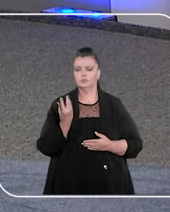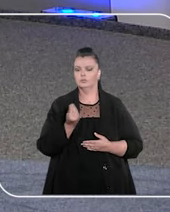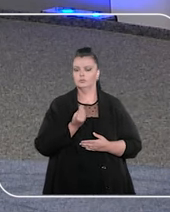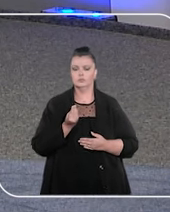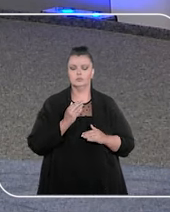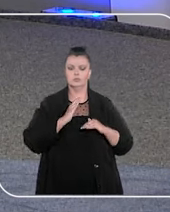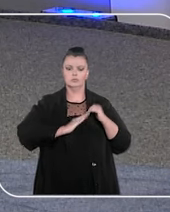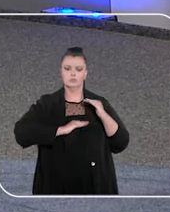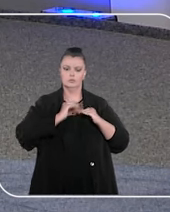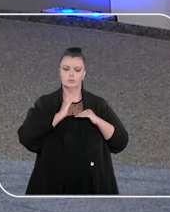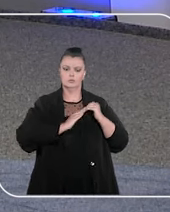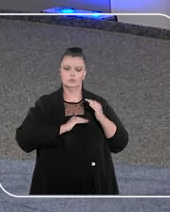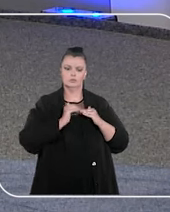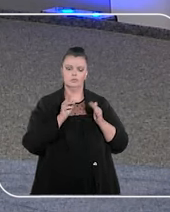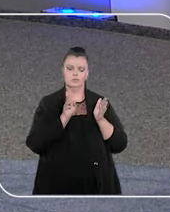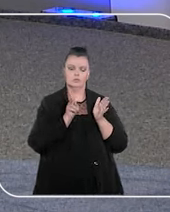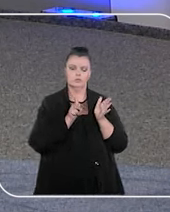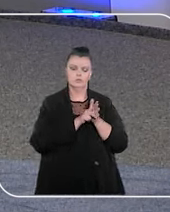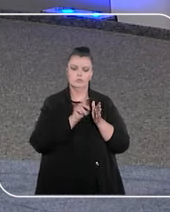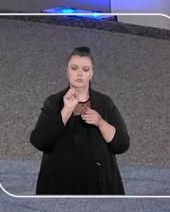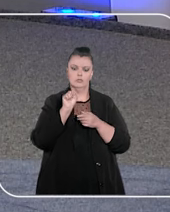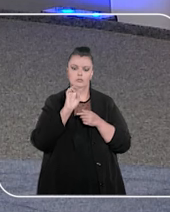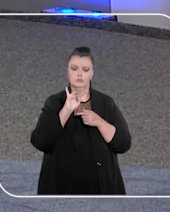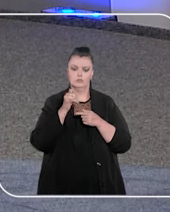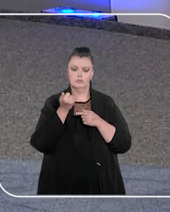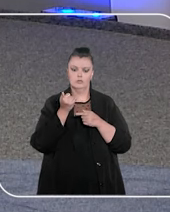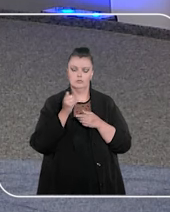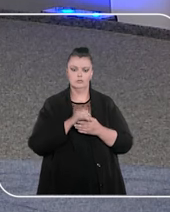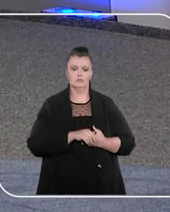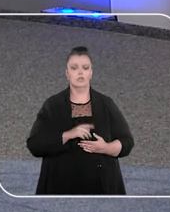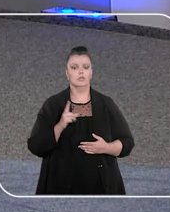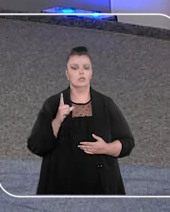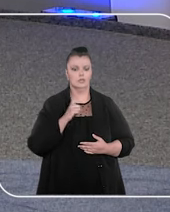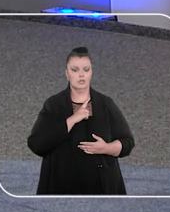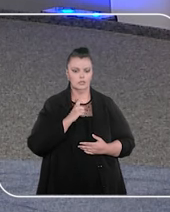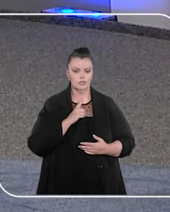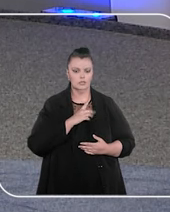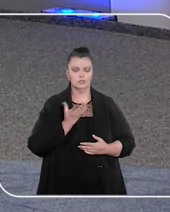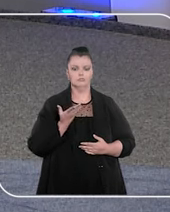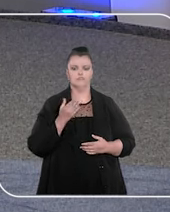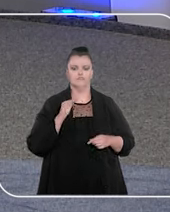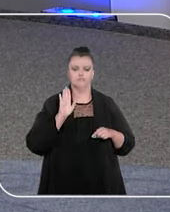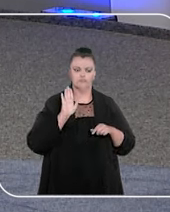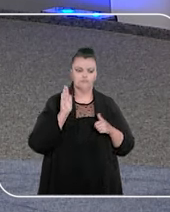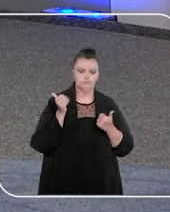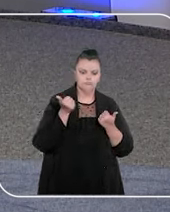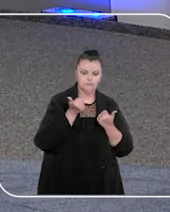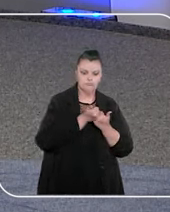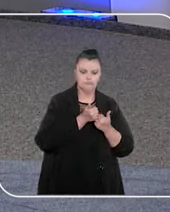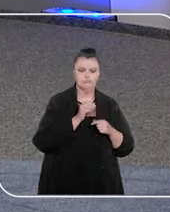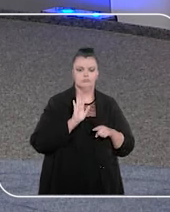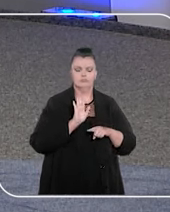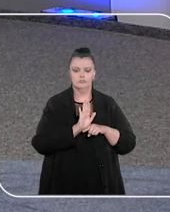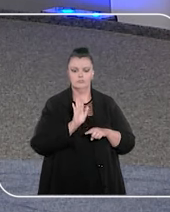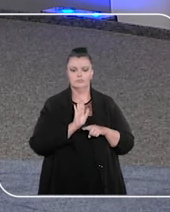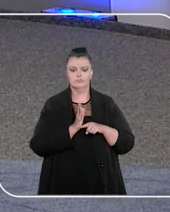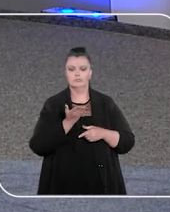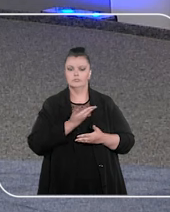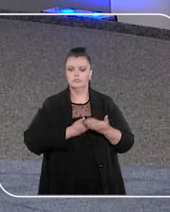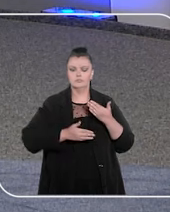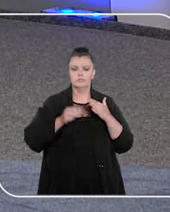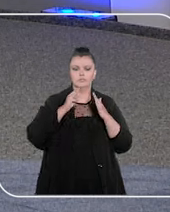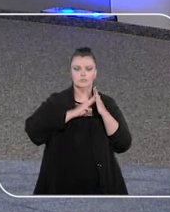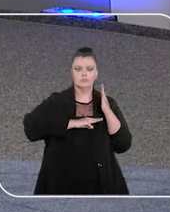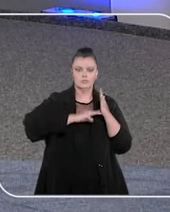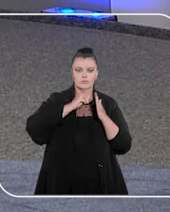também o Superior Tribunal de Justiça tem bastante contribuído nesse sentido, em relação aos métodos alternativos de